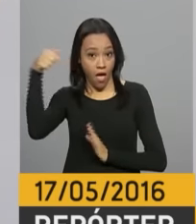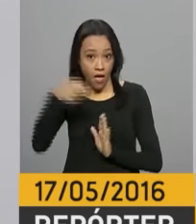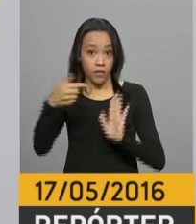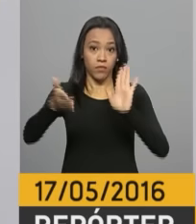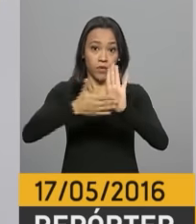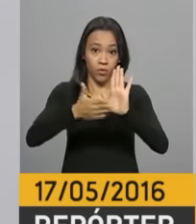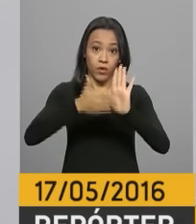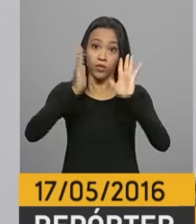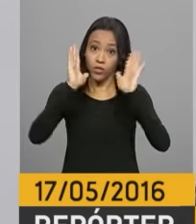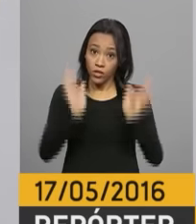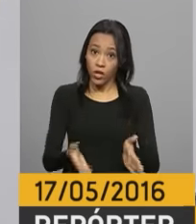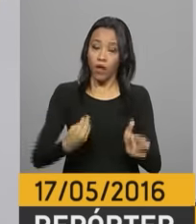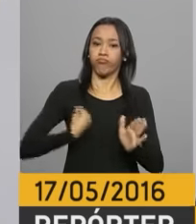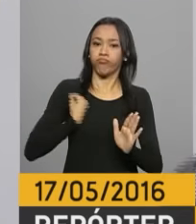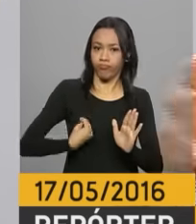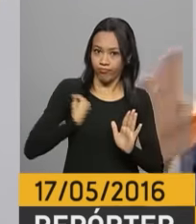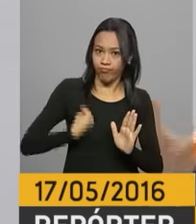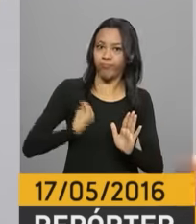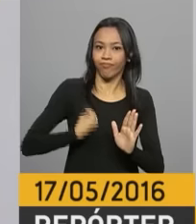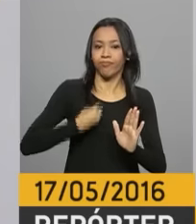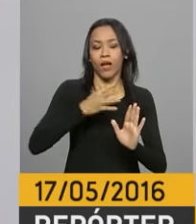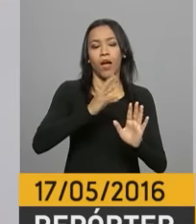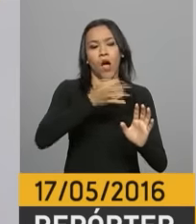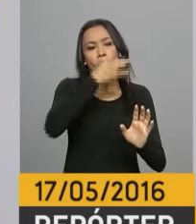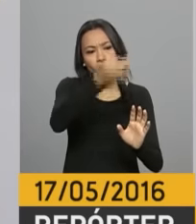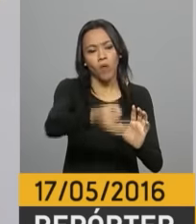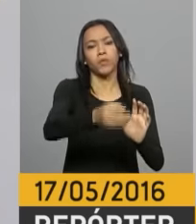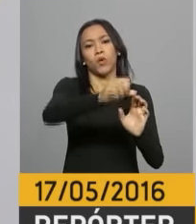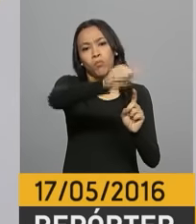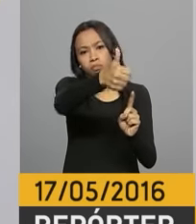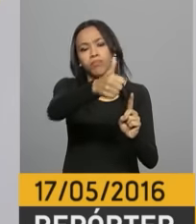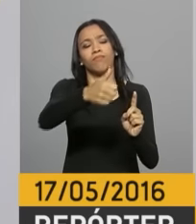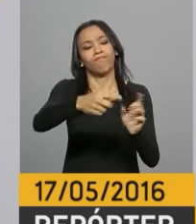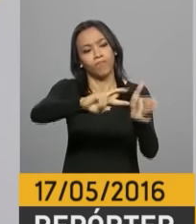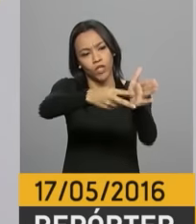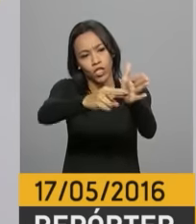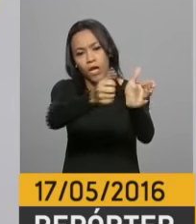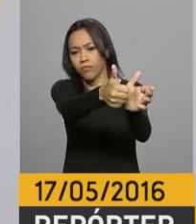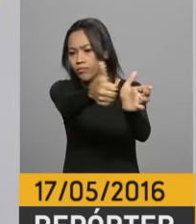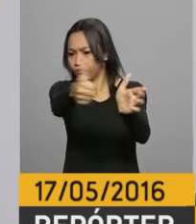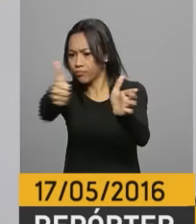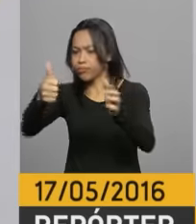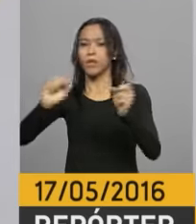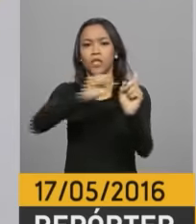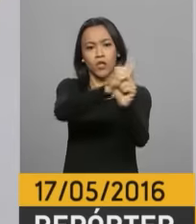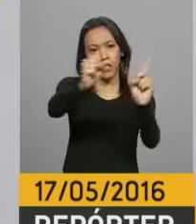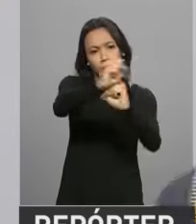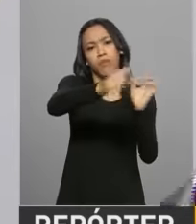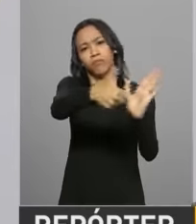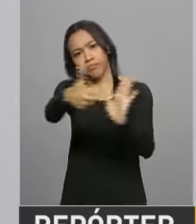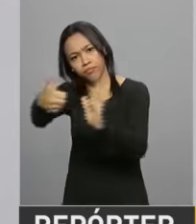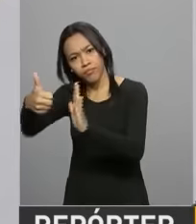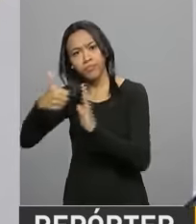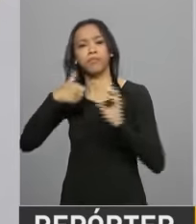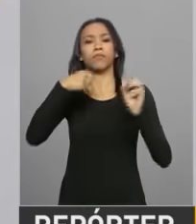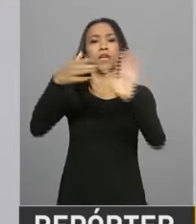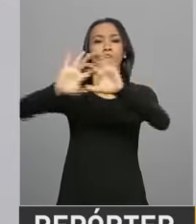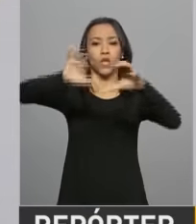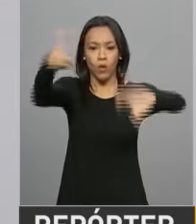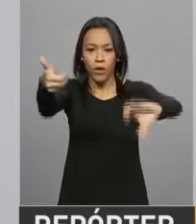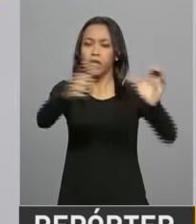tenha passado por toda uma série importante de discussões. A ideia, mais uma vez, é